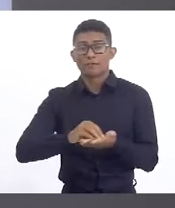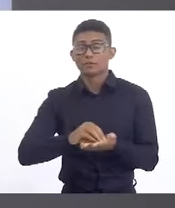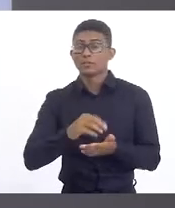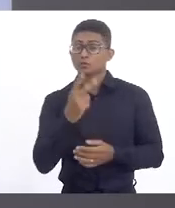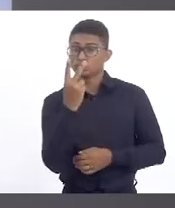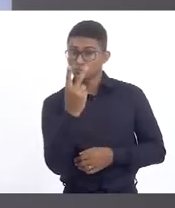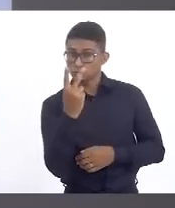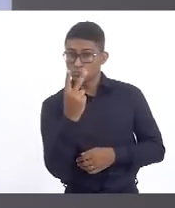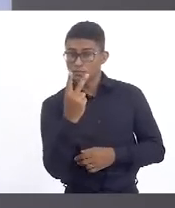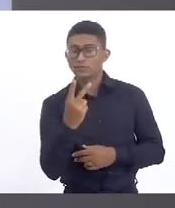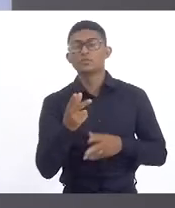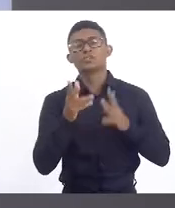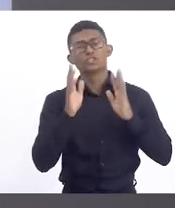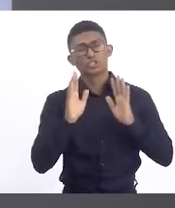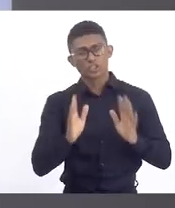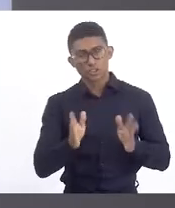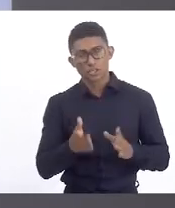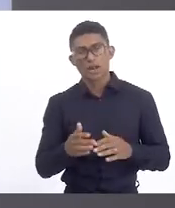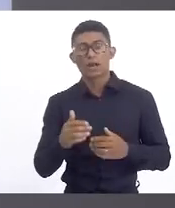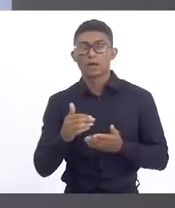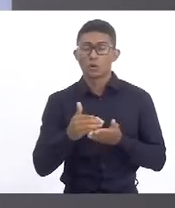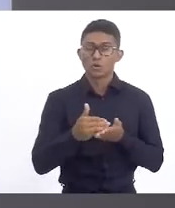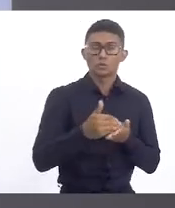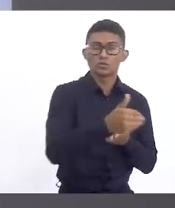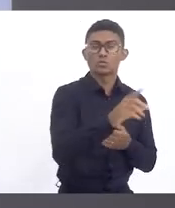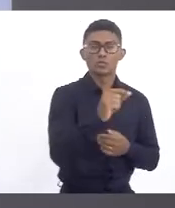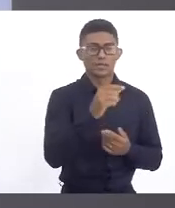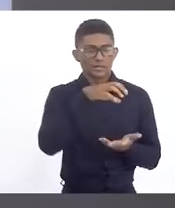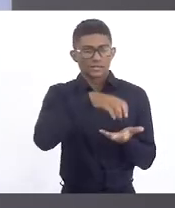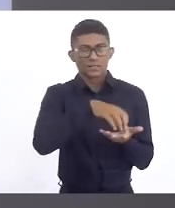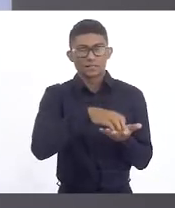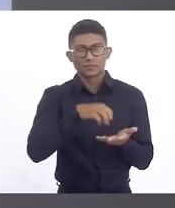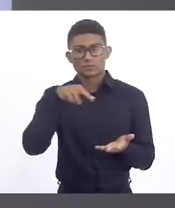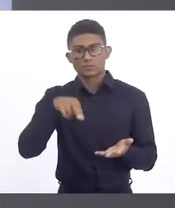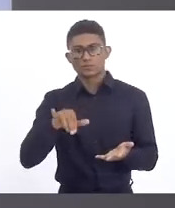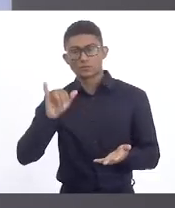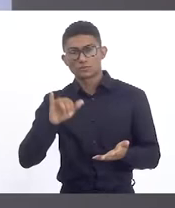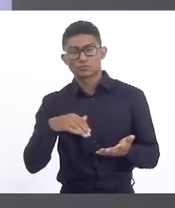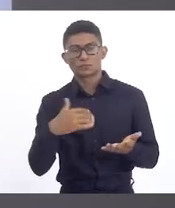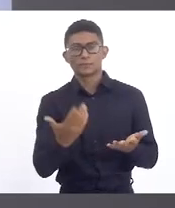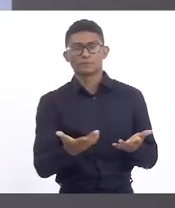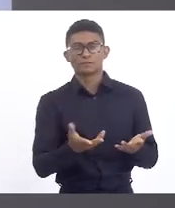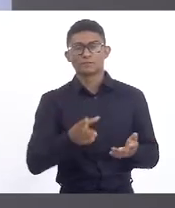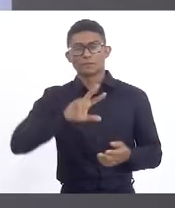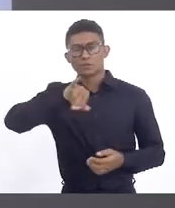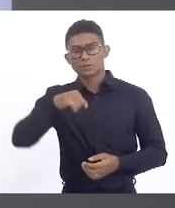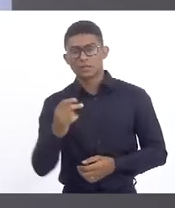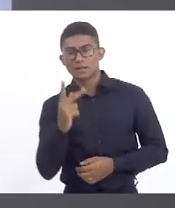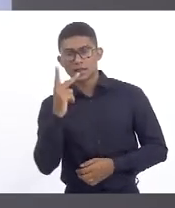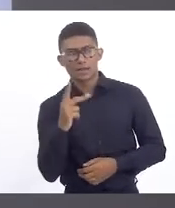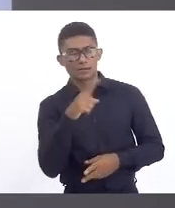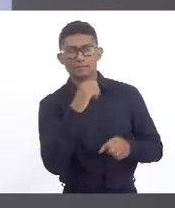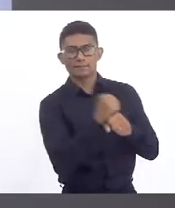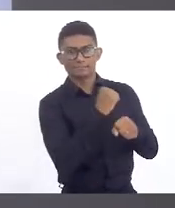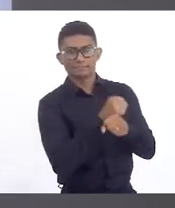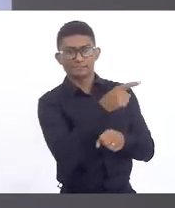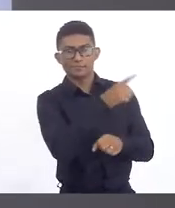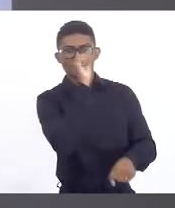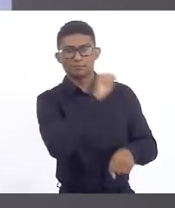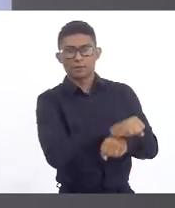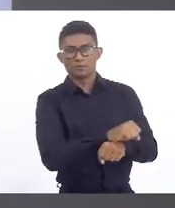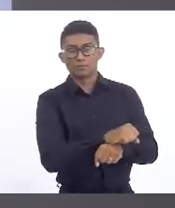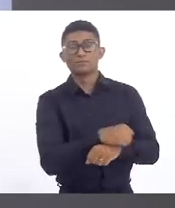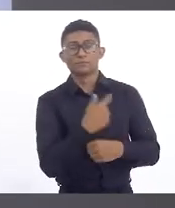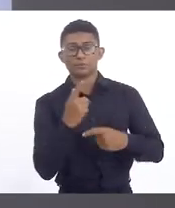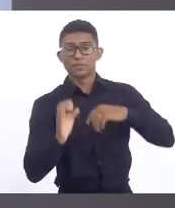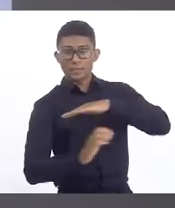iniciadas, licitadas, em andamento, que era o Centro de Nova Iguaçu, JK, essa obra parou. A empresa foi multada e